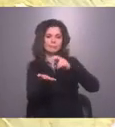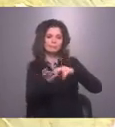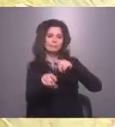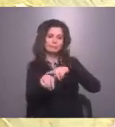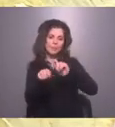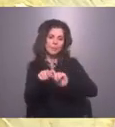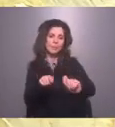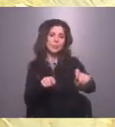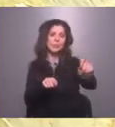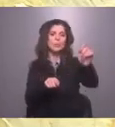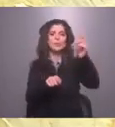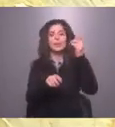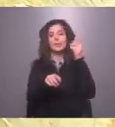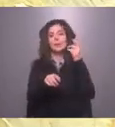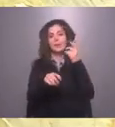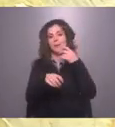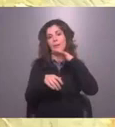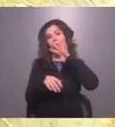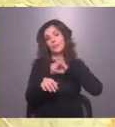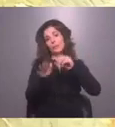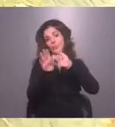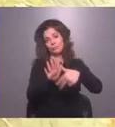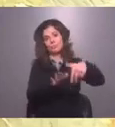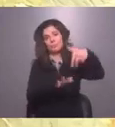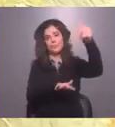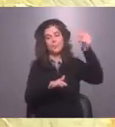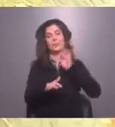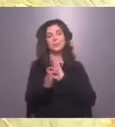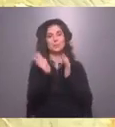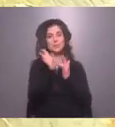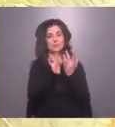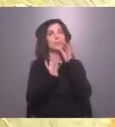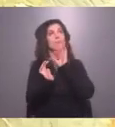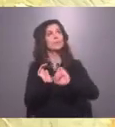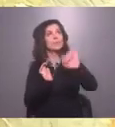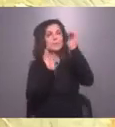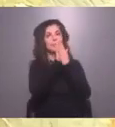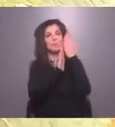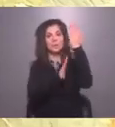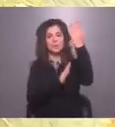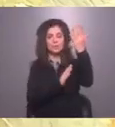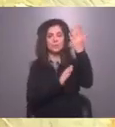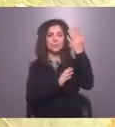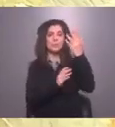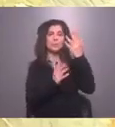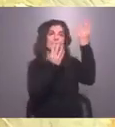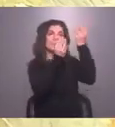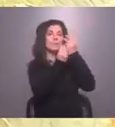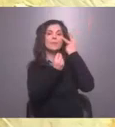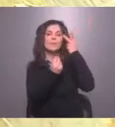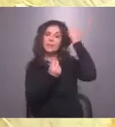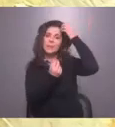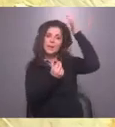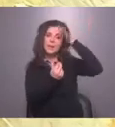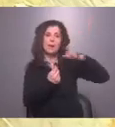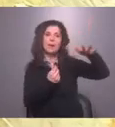solenidades pascais. Por nosso Senhor Jesus Cristo, vosso Filho, que é Deus, e convosco vive e